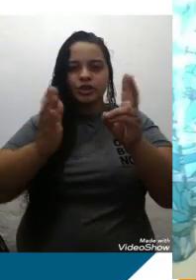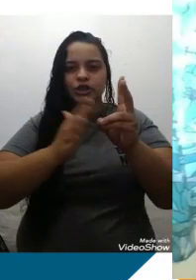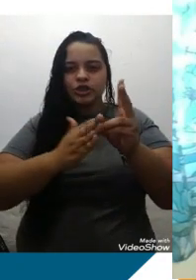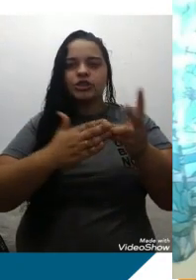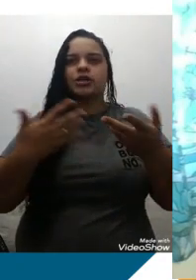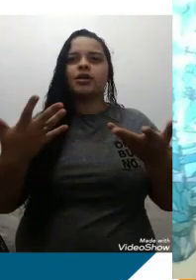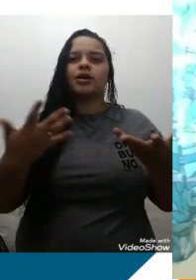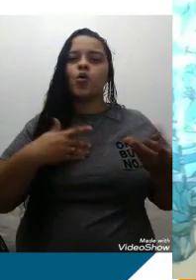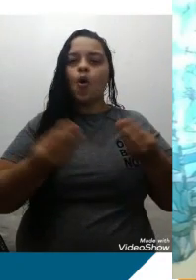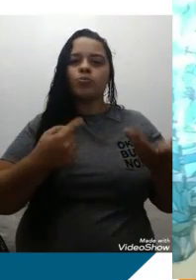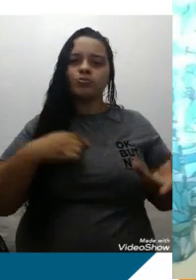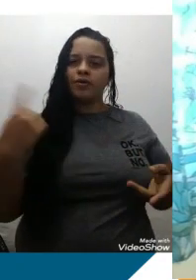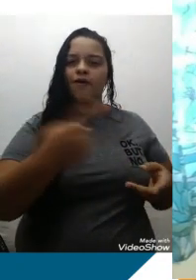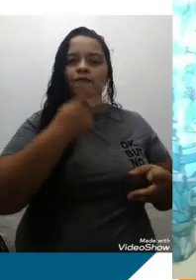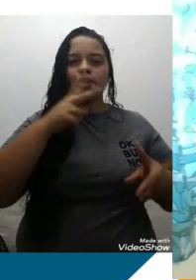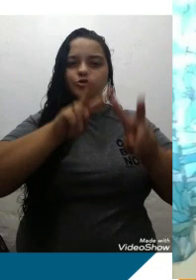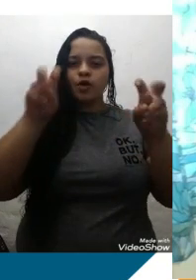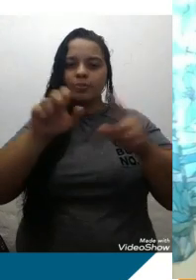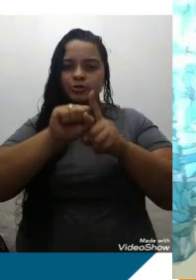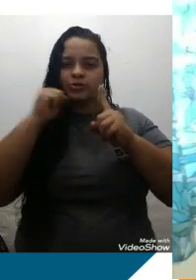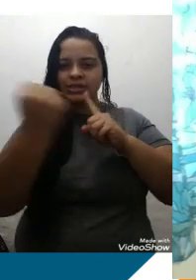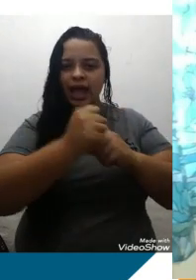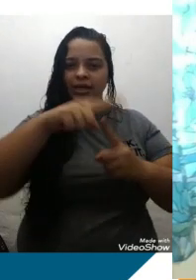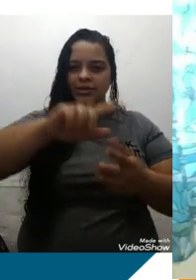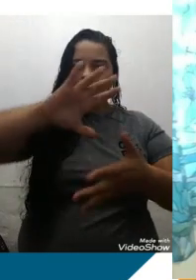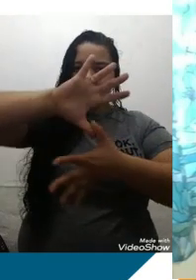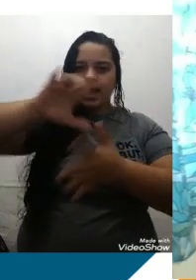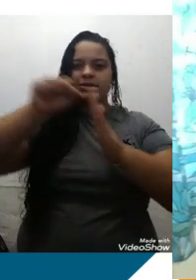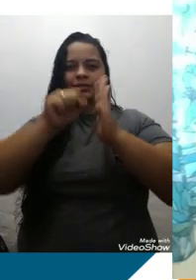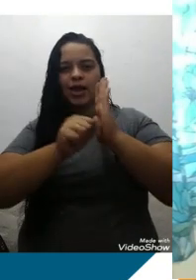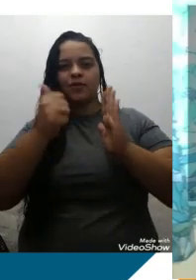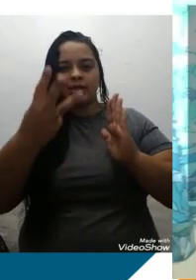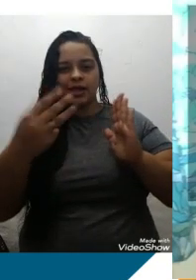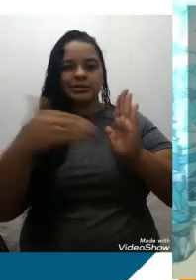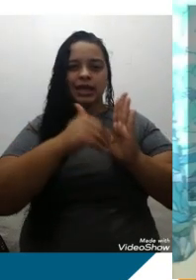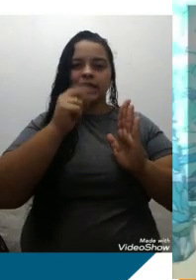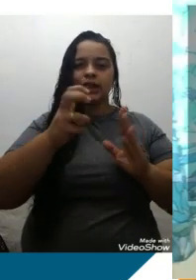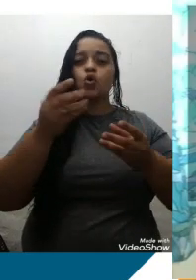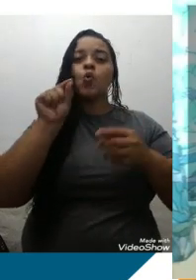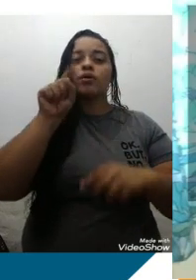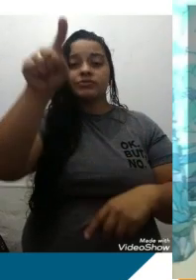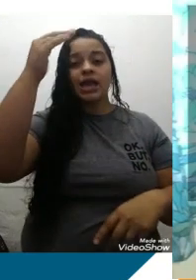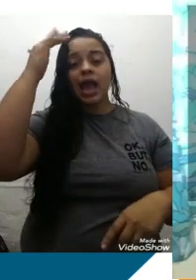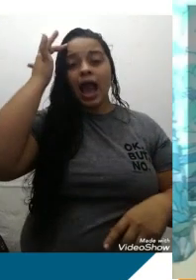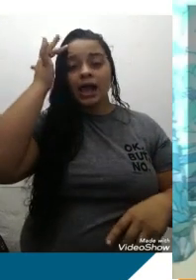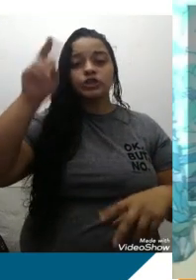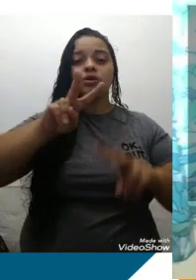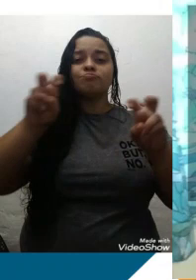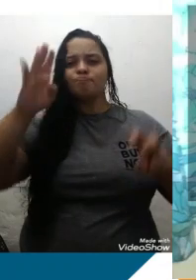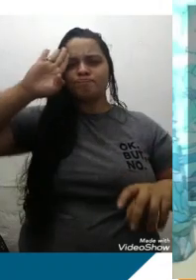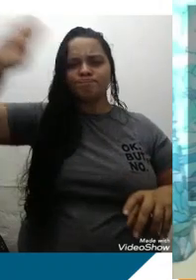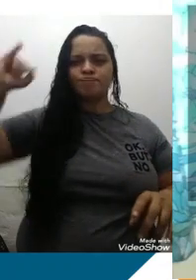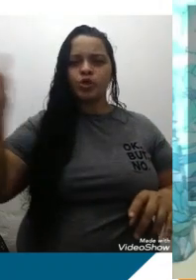fala dessas sociedades que existiram na América entre os séculos 13 e 15, o que você acha